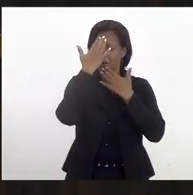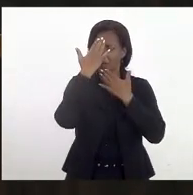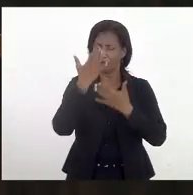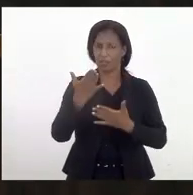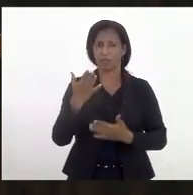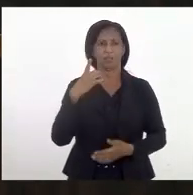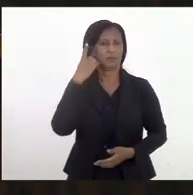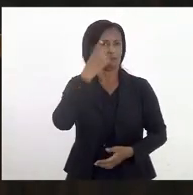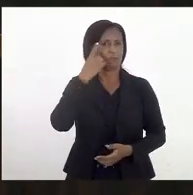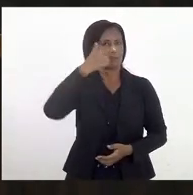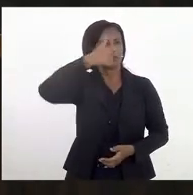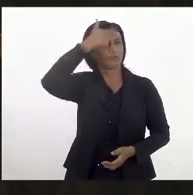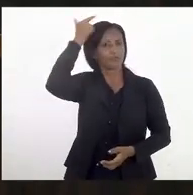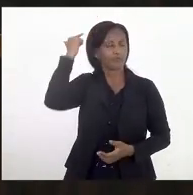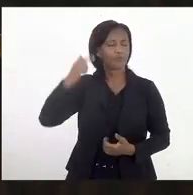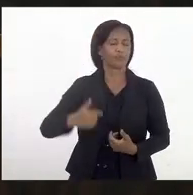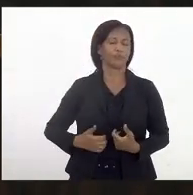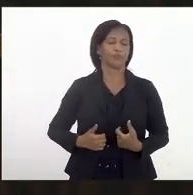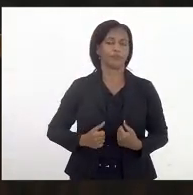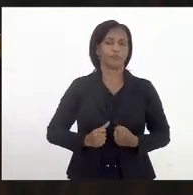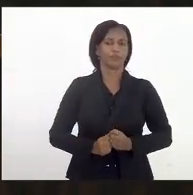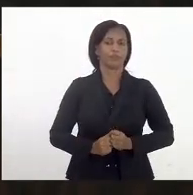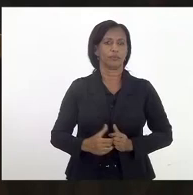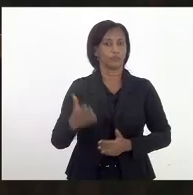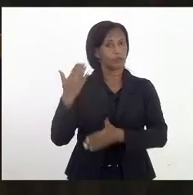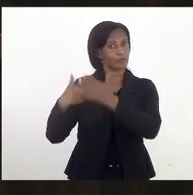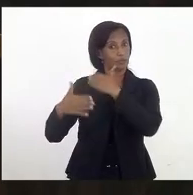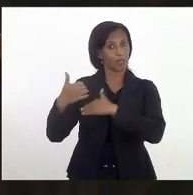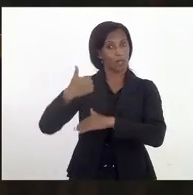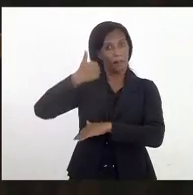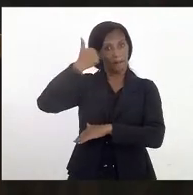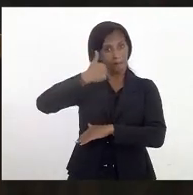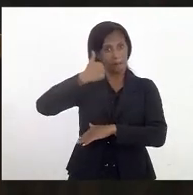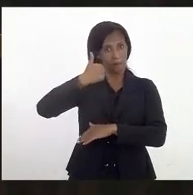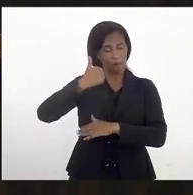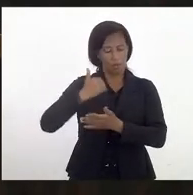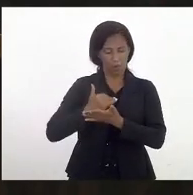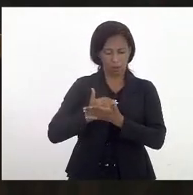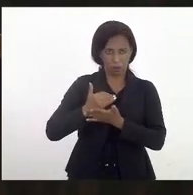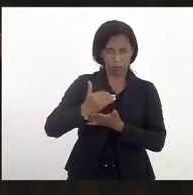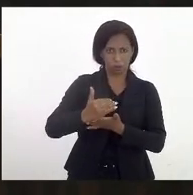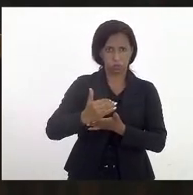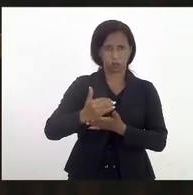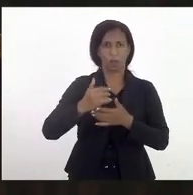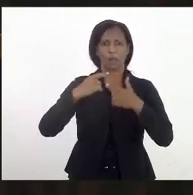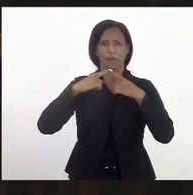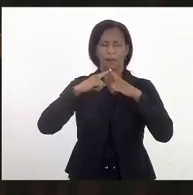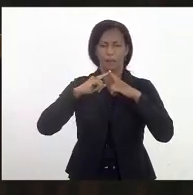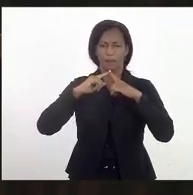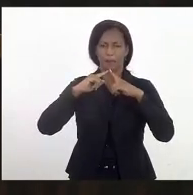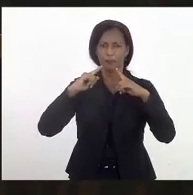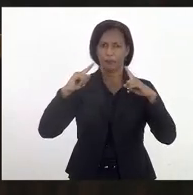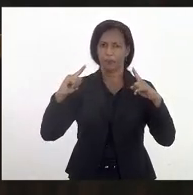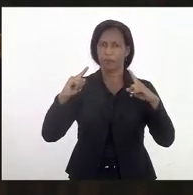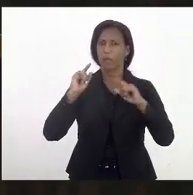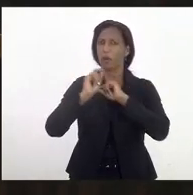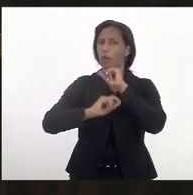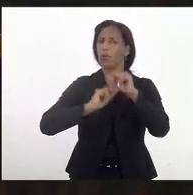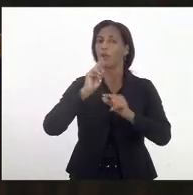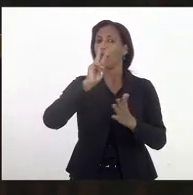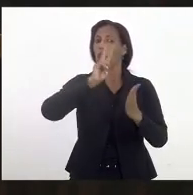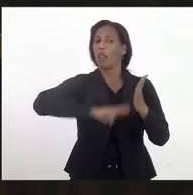Luiz Paulo que fez aqui no 1º expediente no discurso em relação ao que saiu